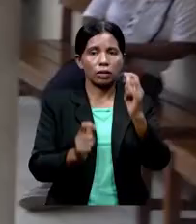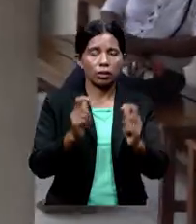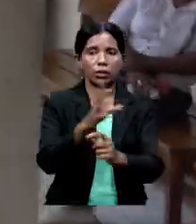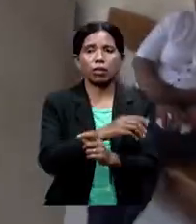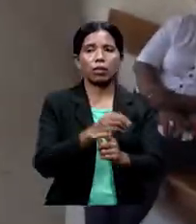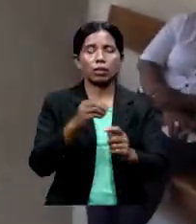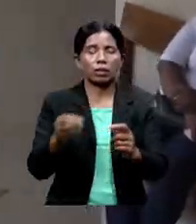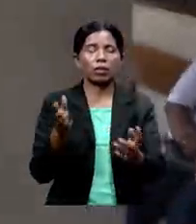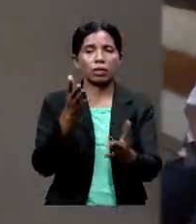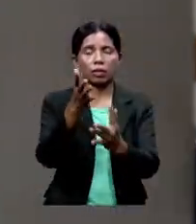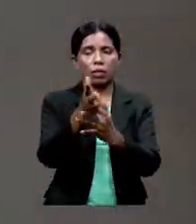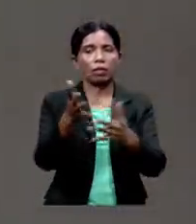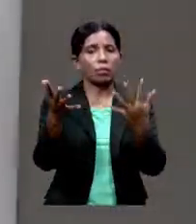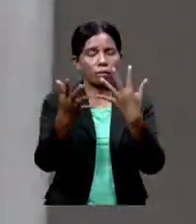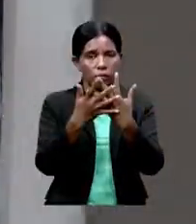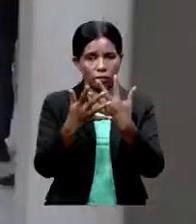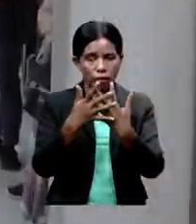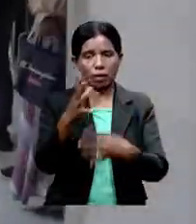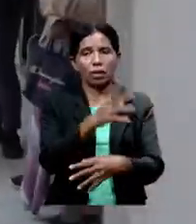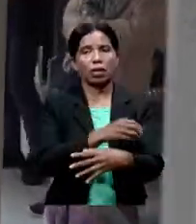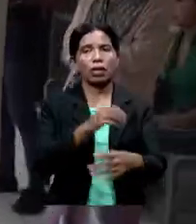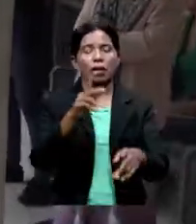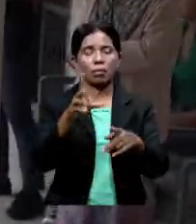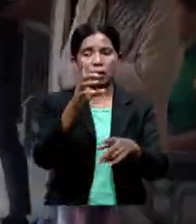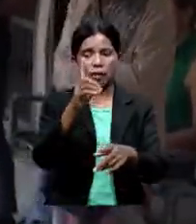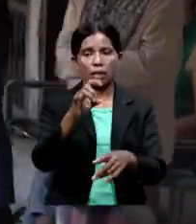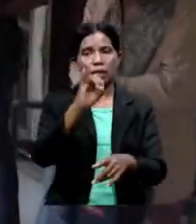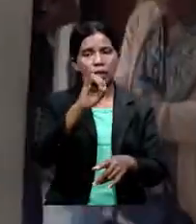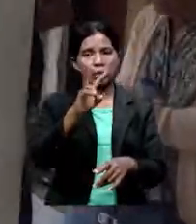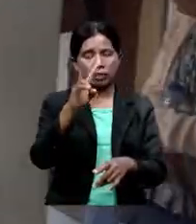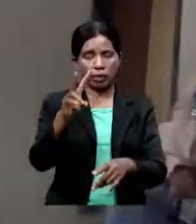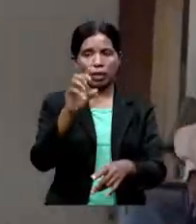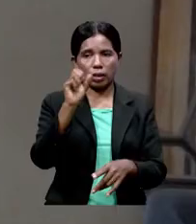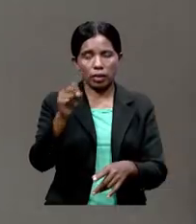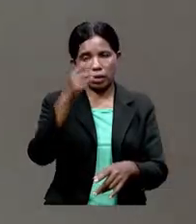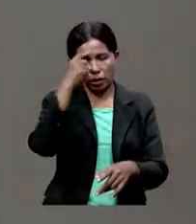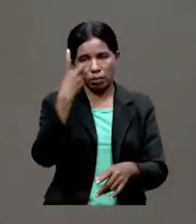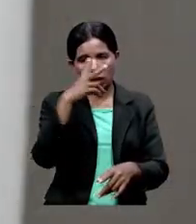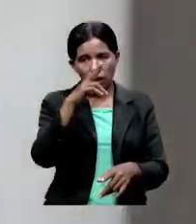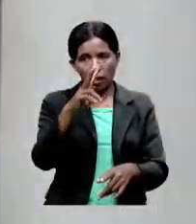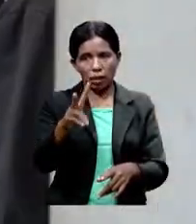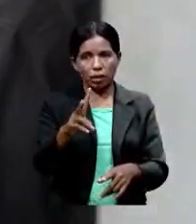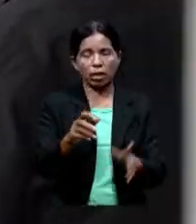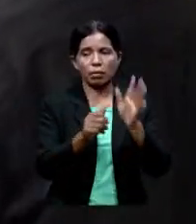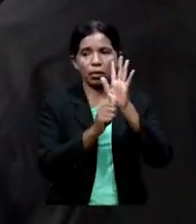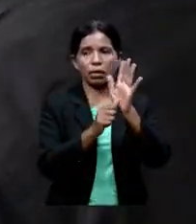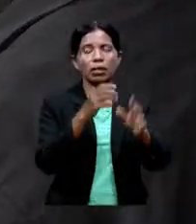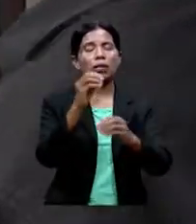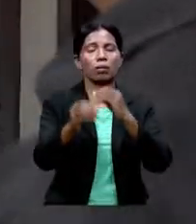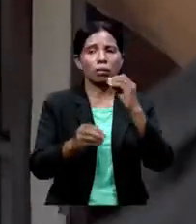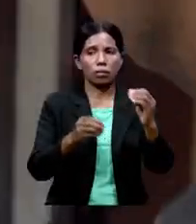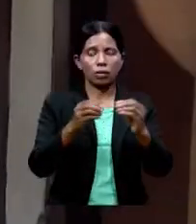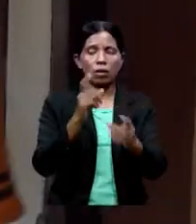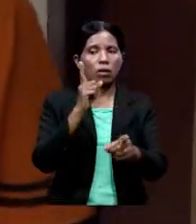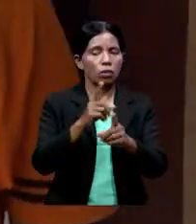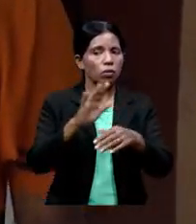coação prisão preventiva, barguido DIVS, tambahareba factos na apresenta com a barguido Lo